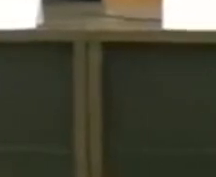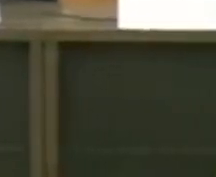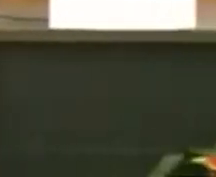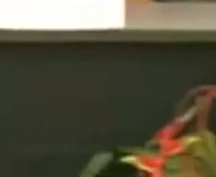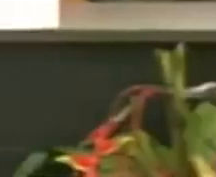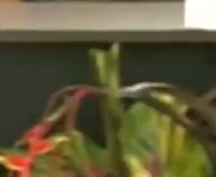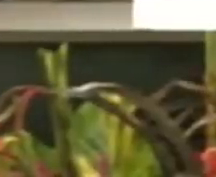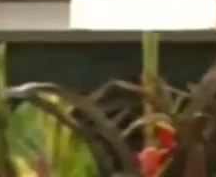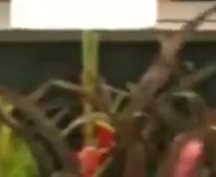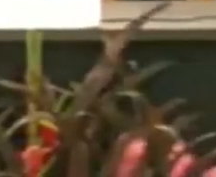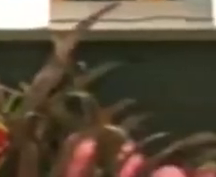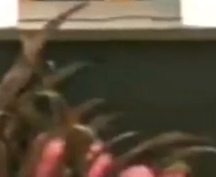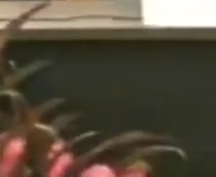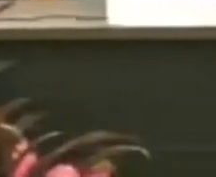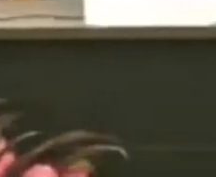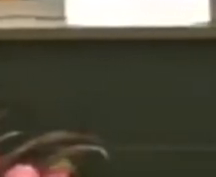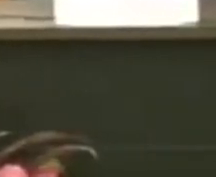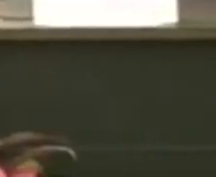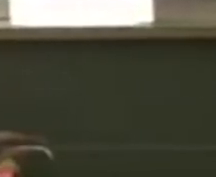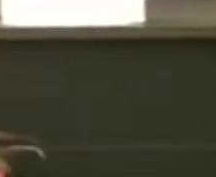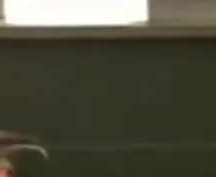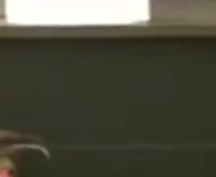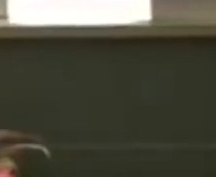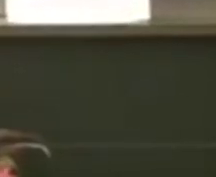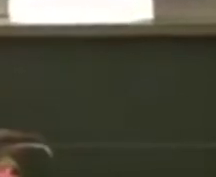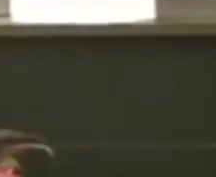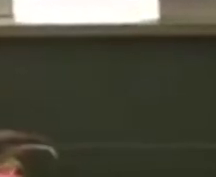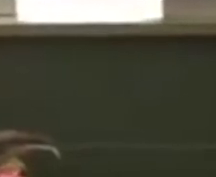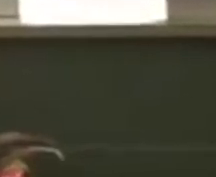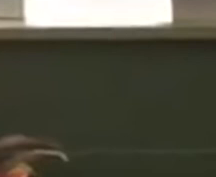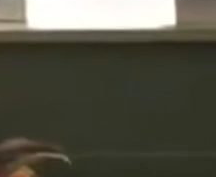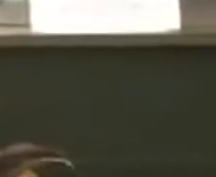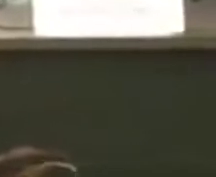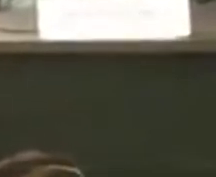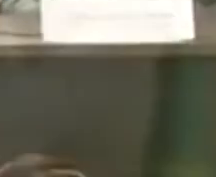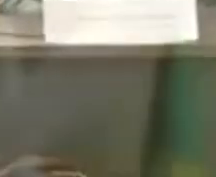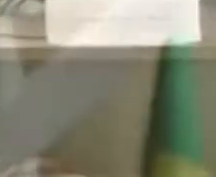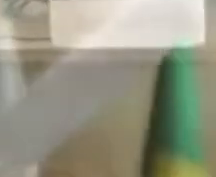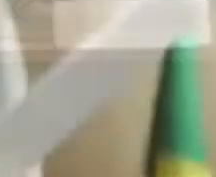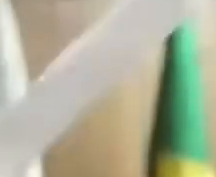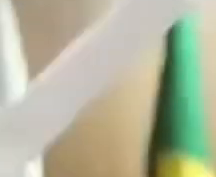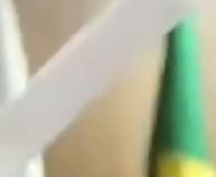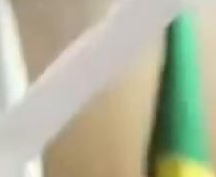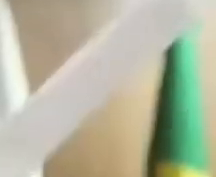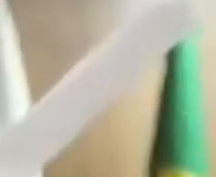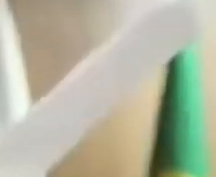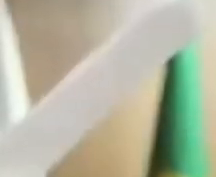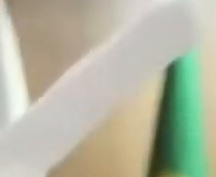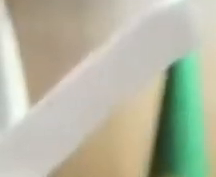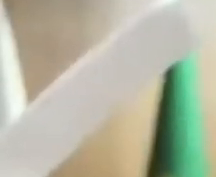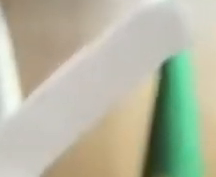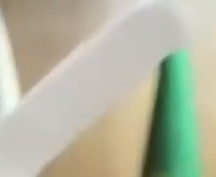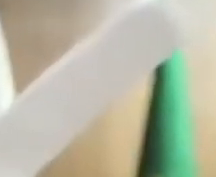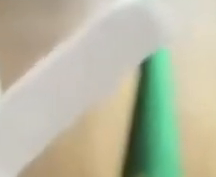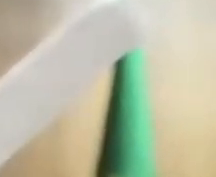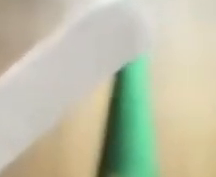A placa de inauguração será posteriormente afixada na entrada deste edifício. Neste momento,